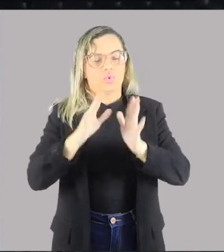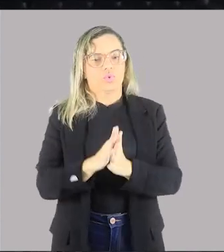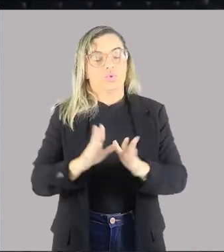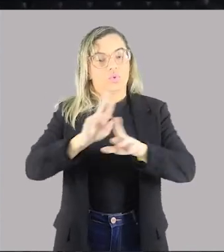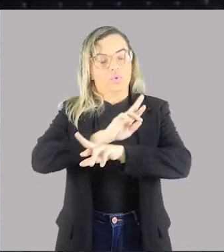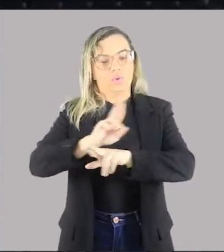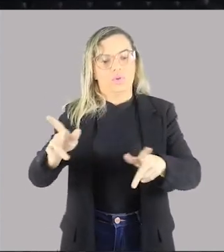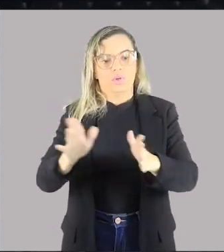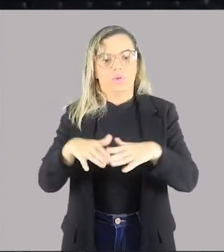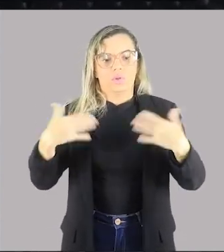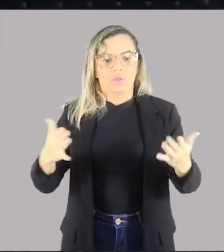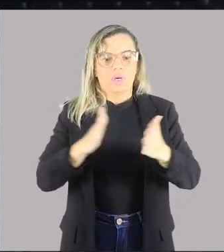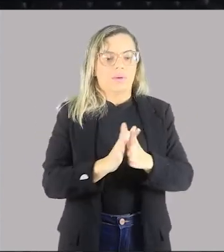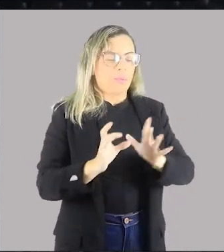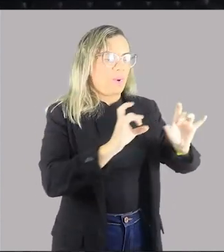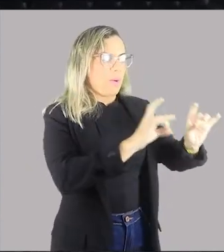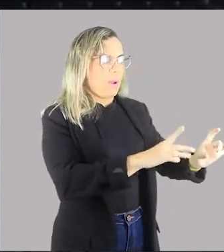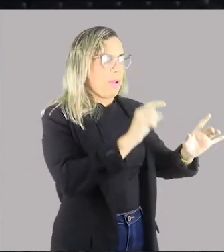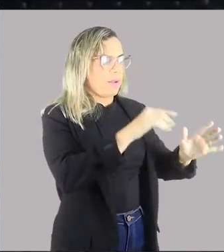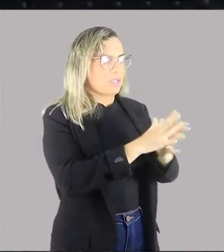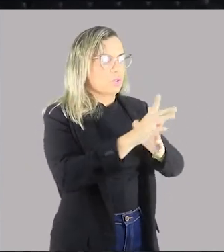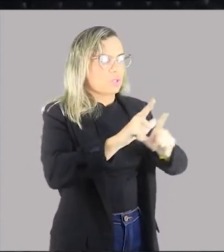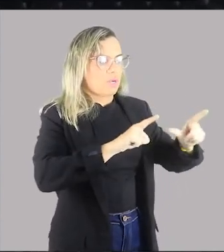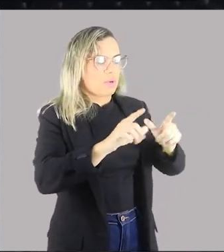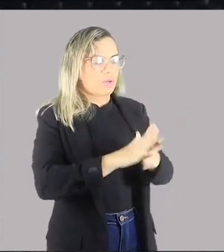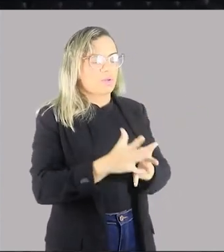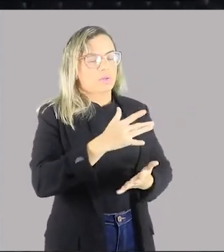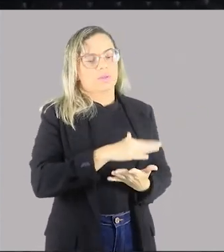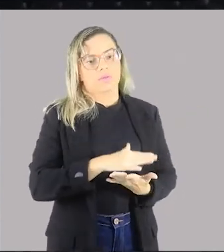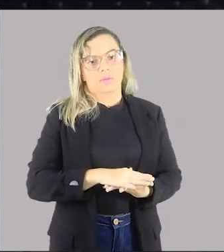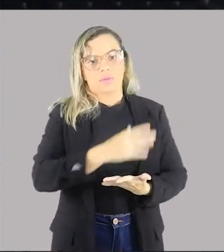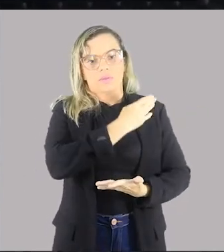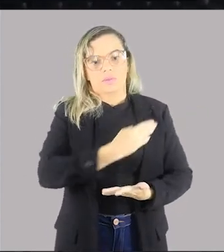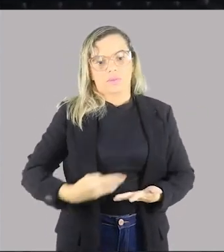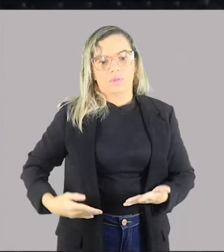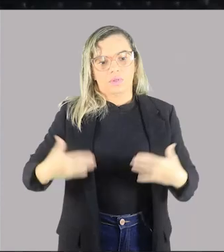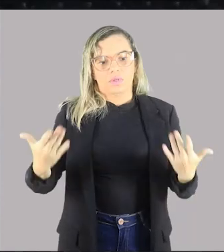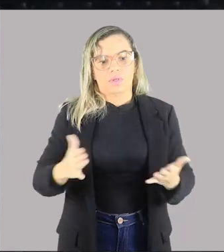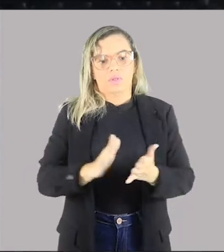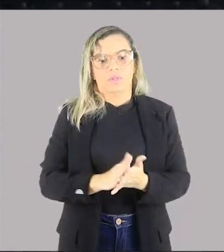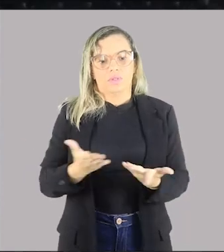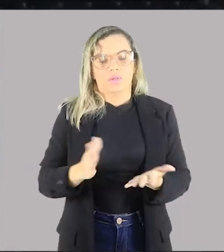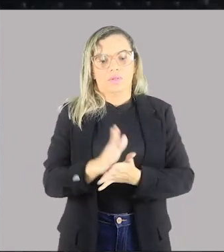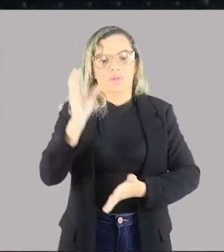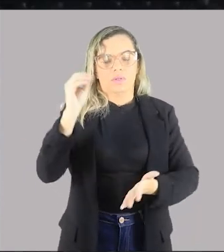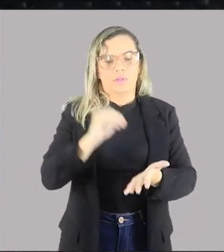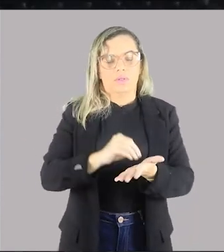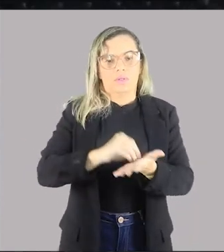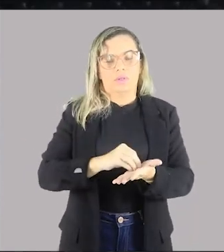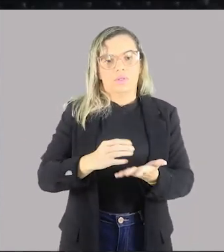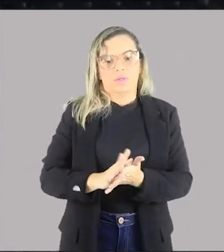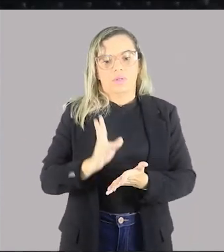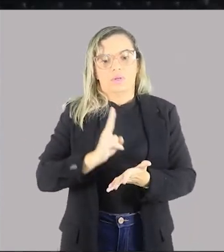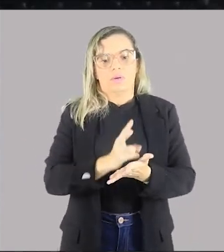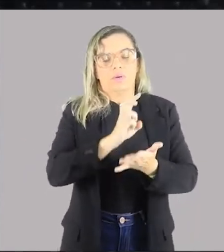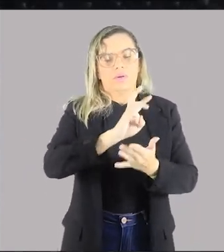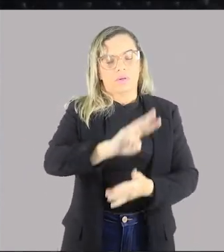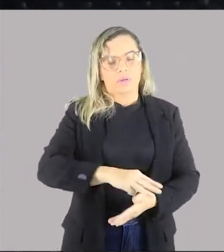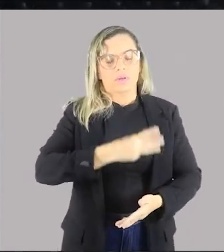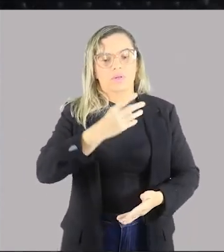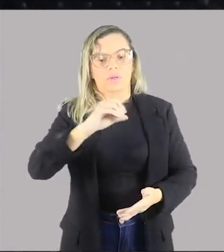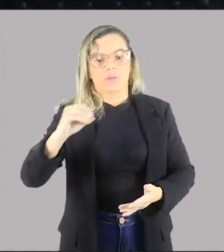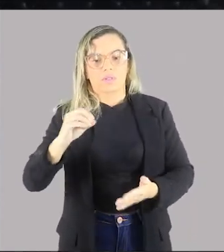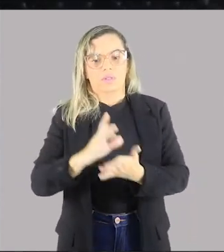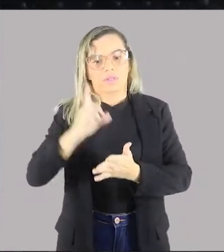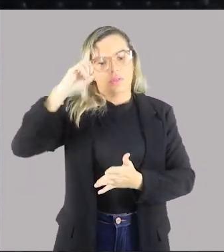no cargo. Para o abandono de cargo, é necessário que, de maneira ininterrupta, se falte por 30 dias.